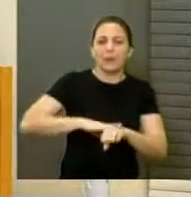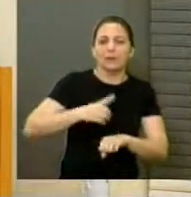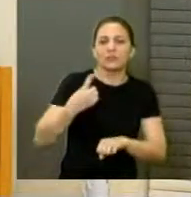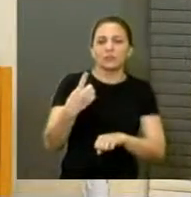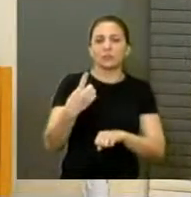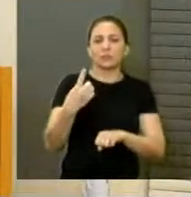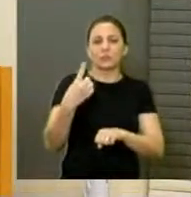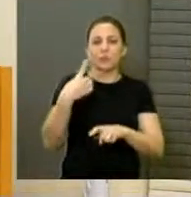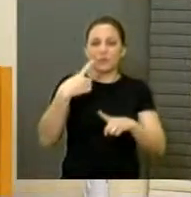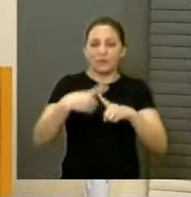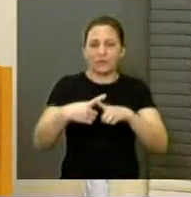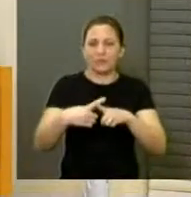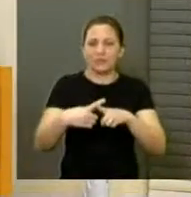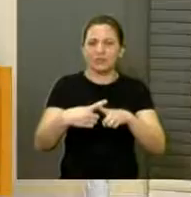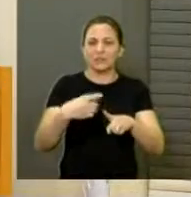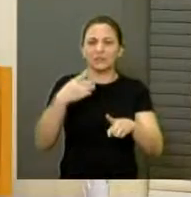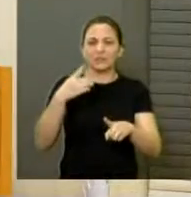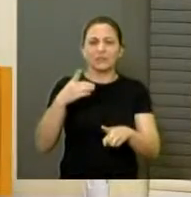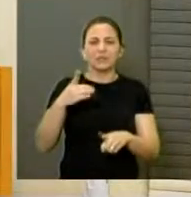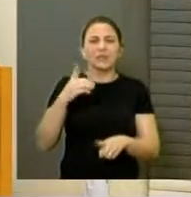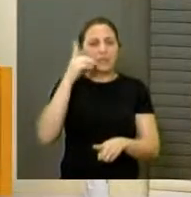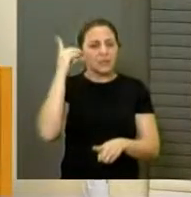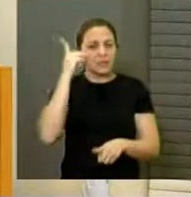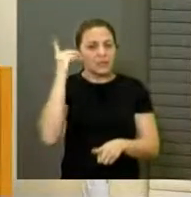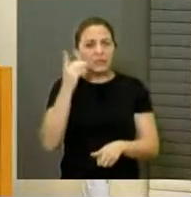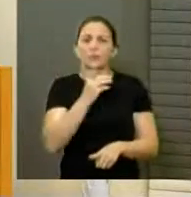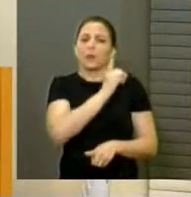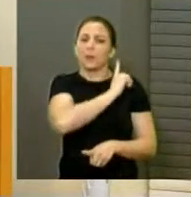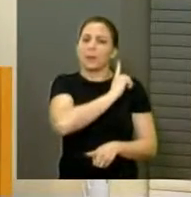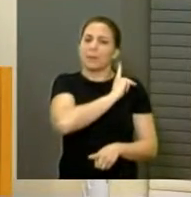para presidente, vamos dar mais uma chance. Mãe,